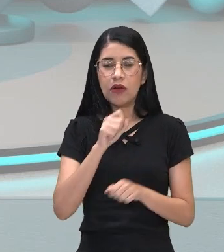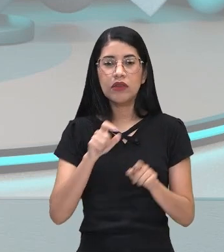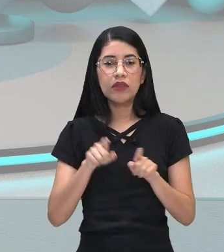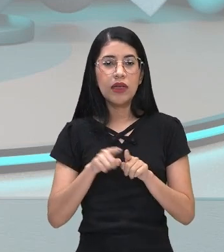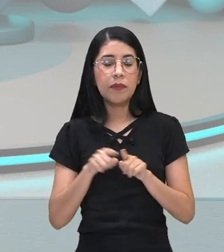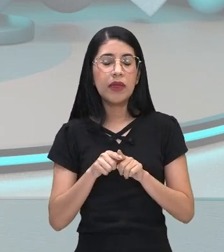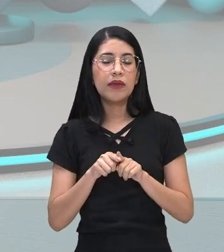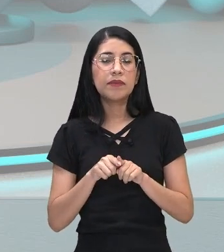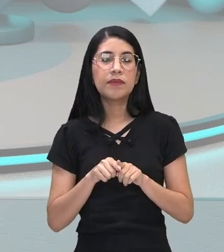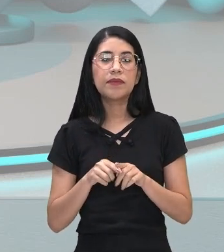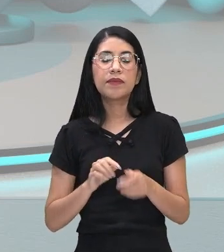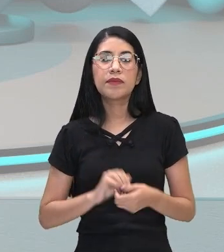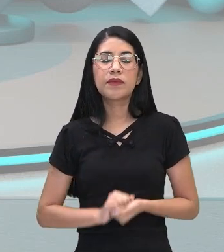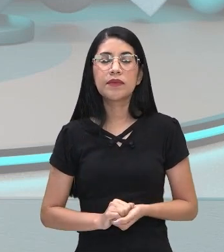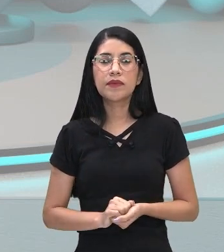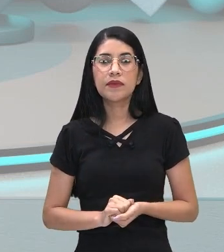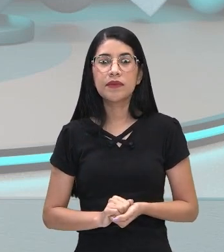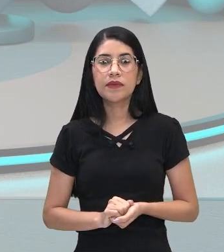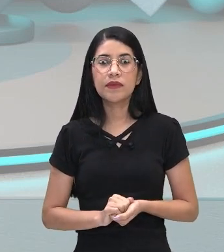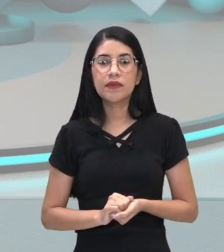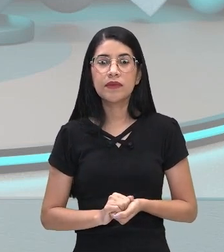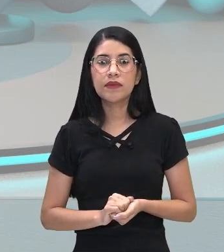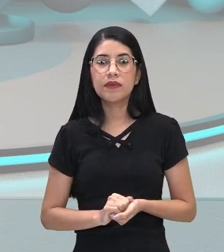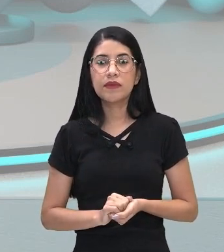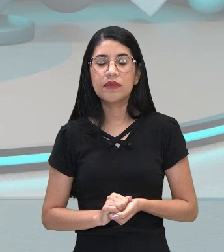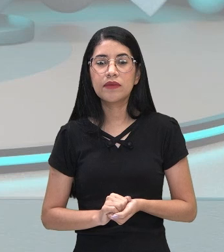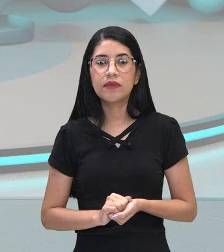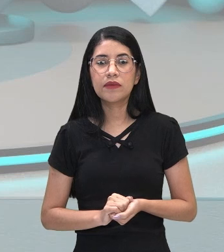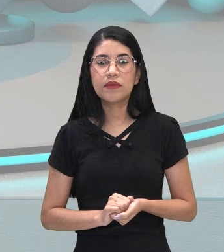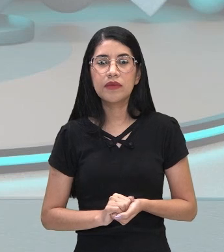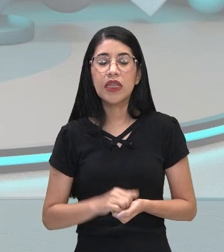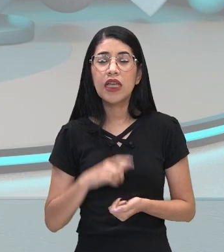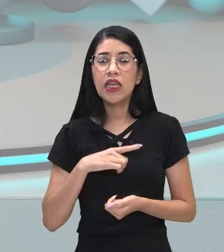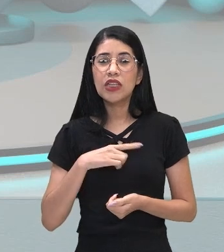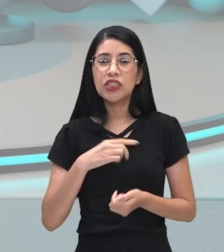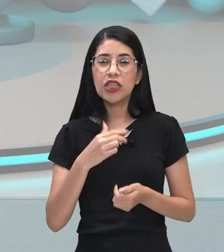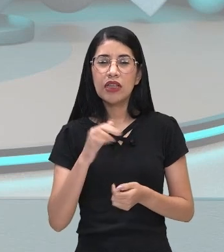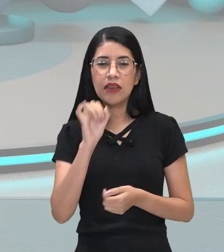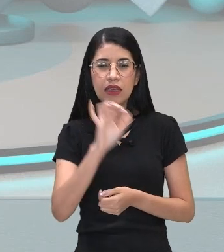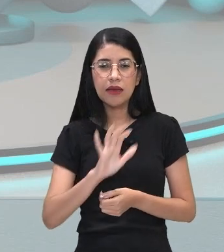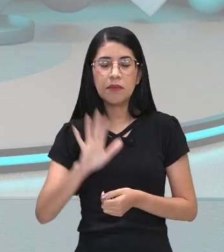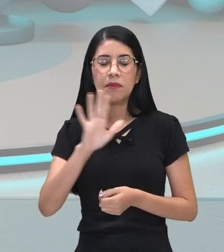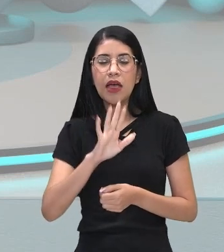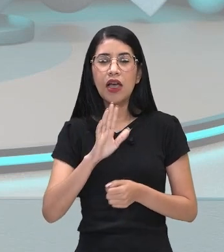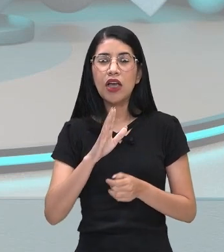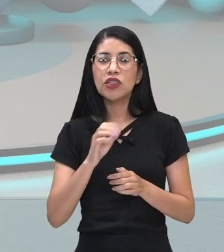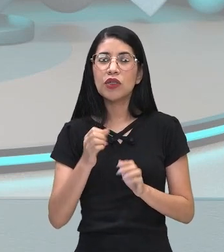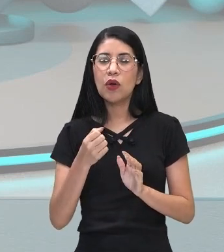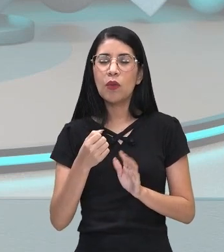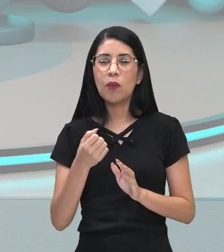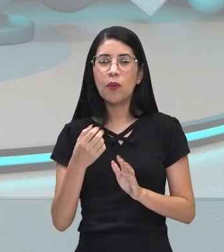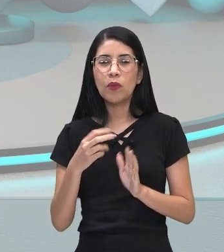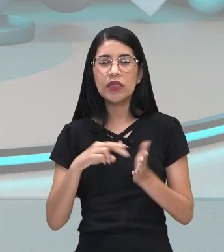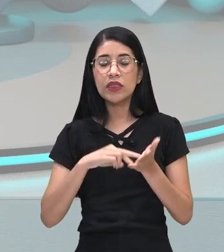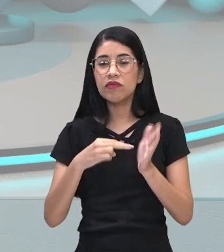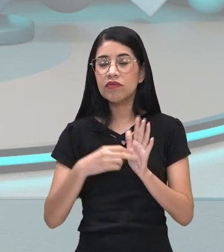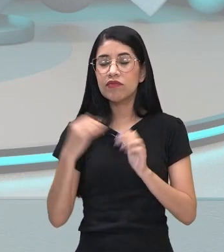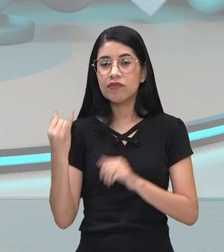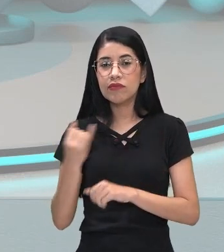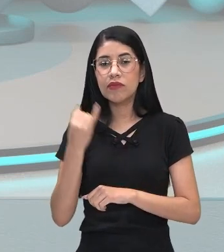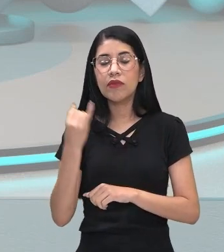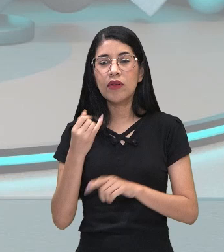E havia também o desenho, havia um simbolismo muito grande, então as figuras